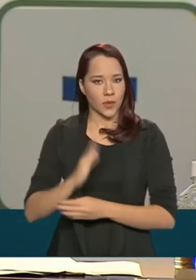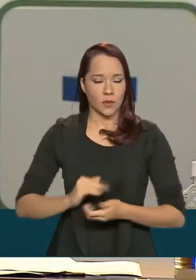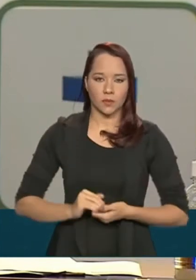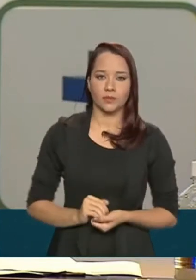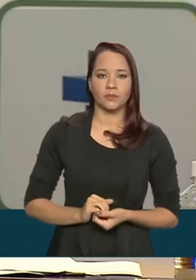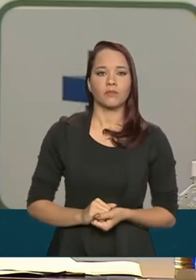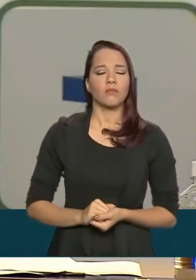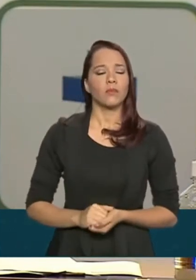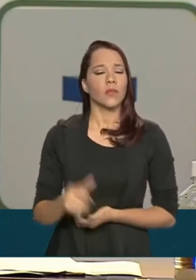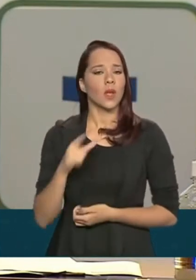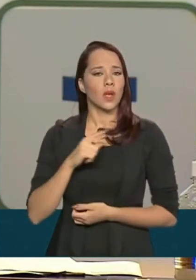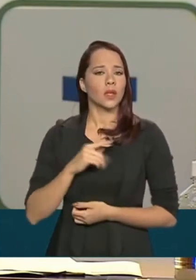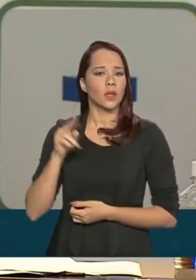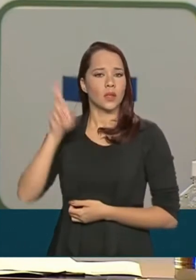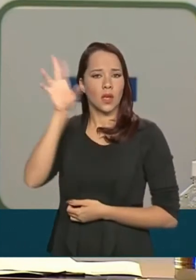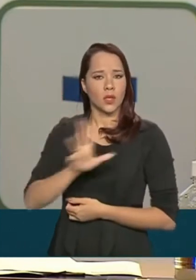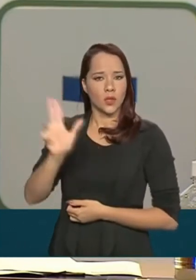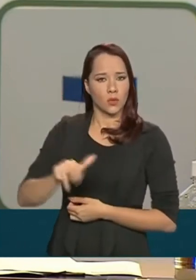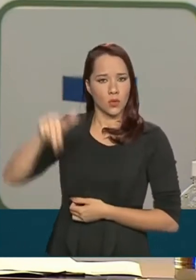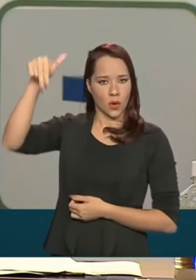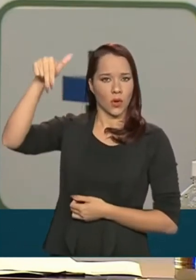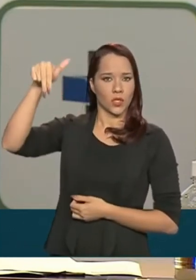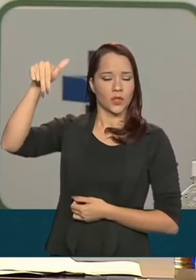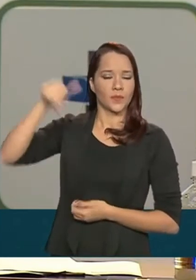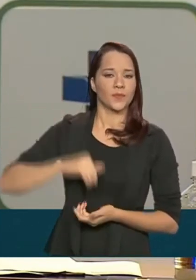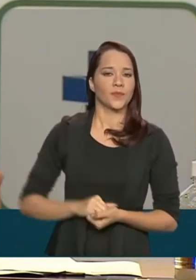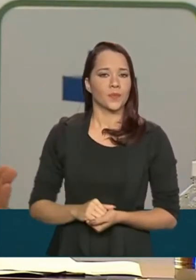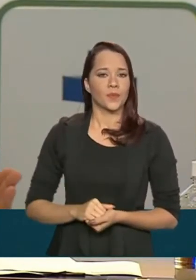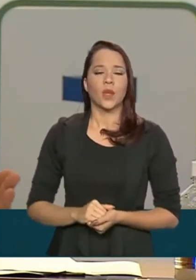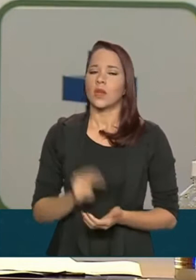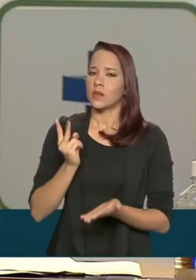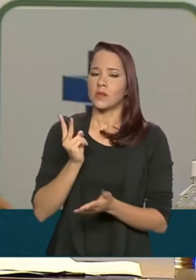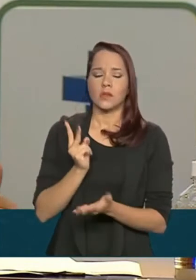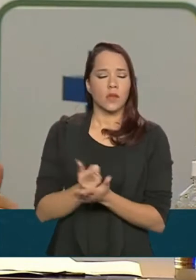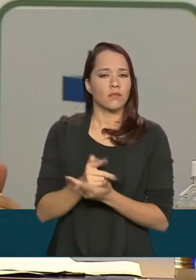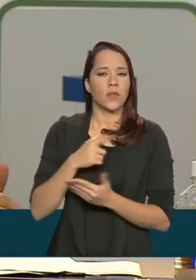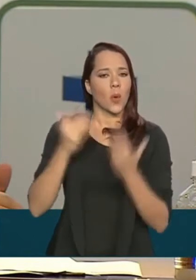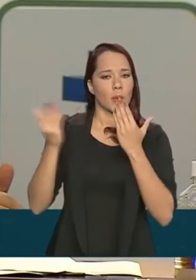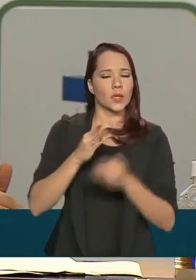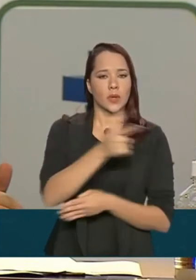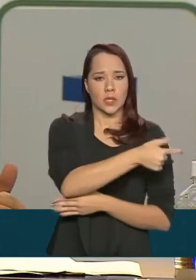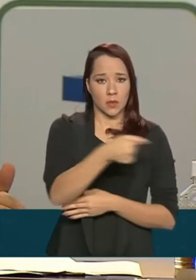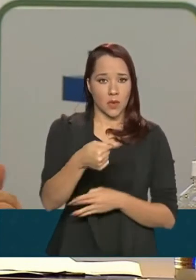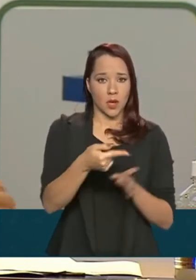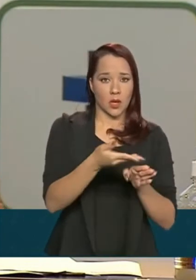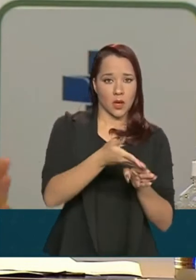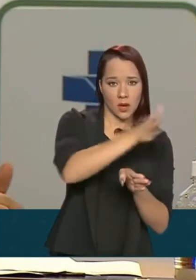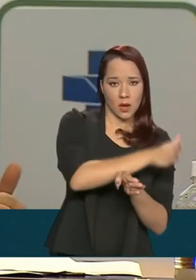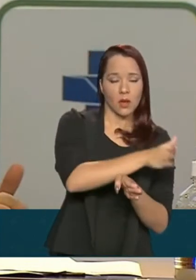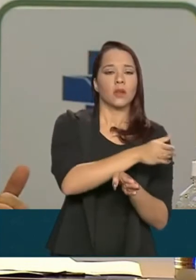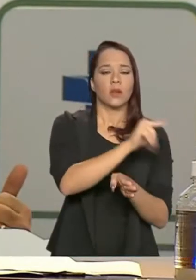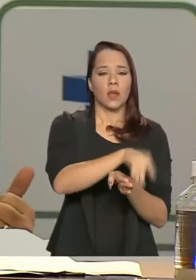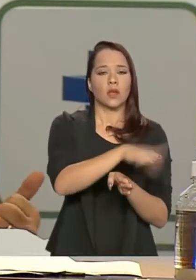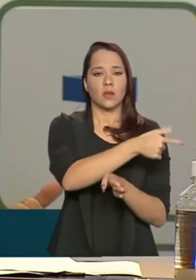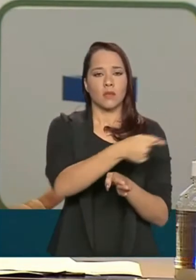A gente tem aqui da região norte, né? E fazemos sempre uma comparação entre a semana epidemiológica anterior, que é a